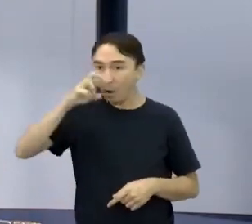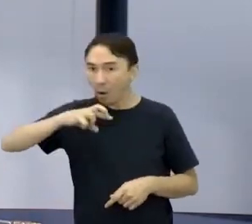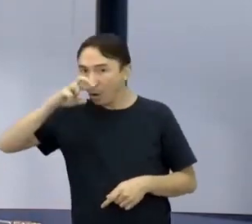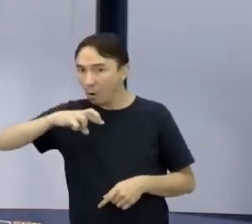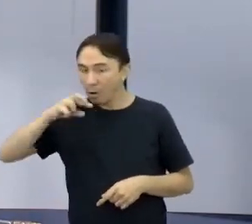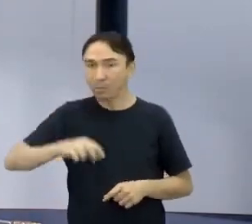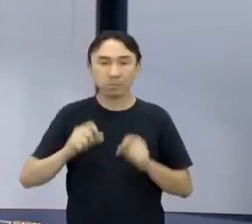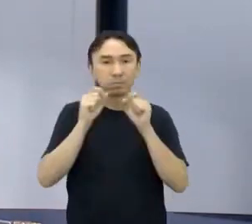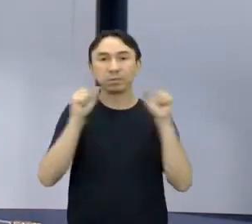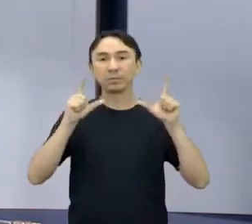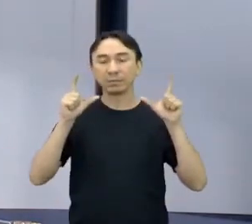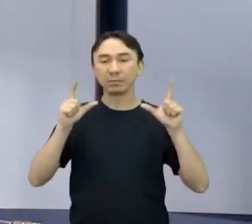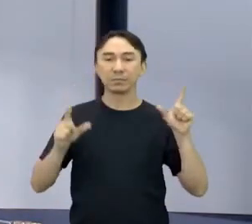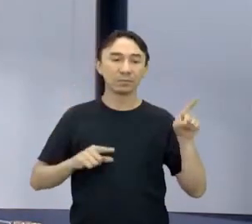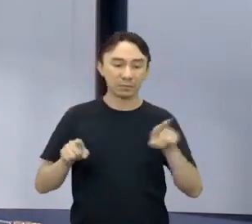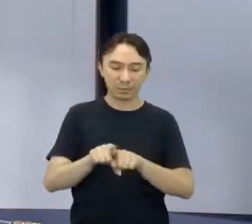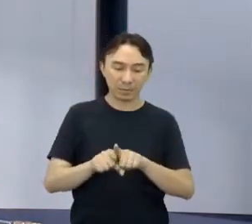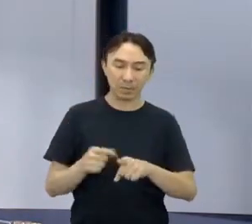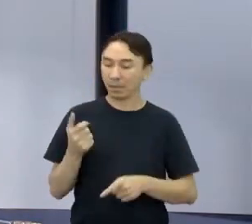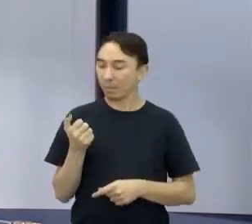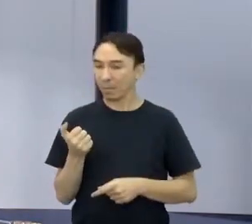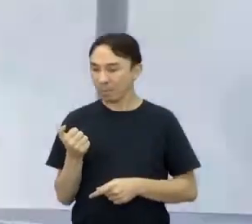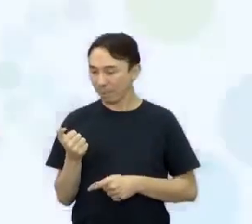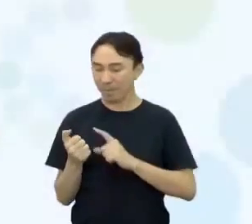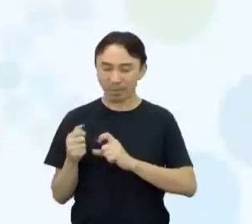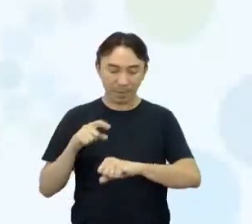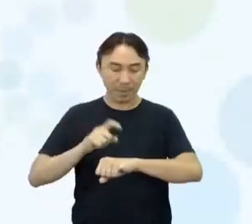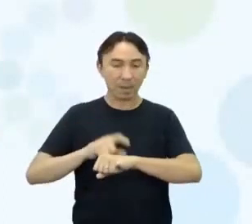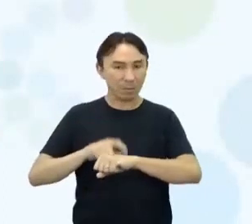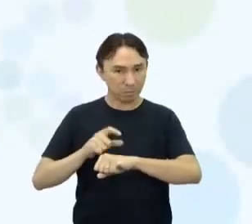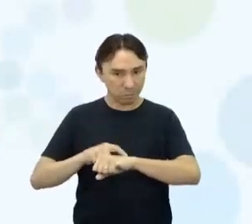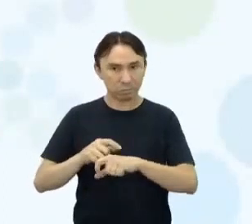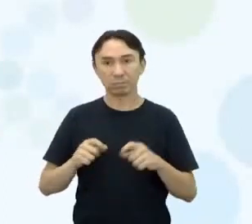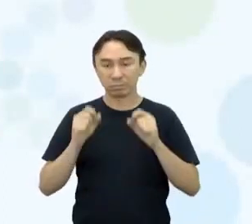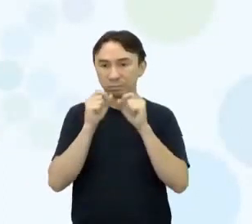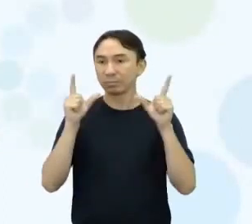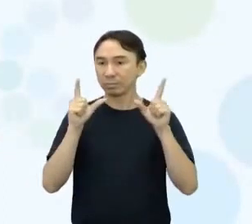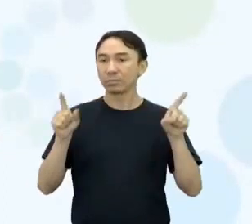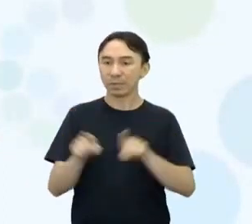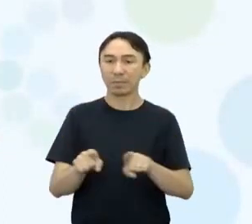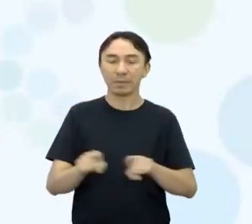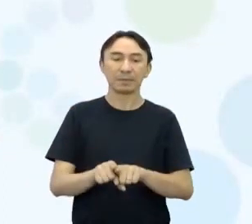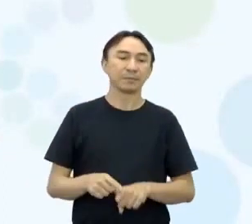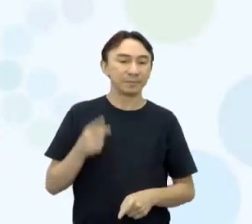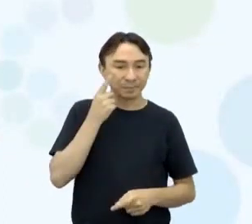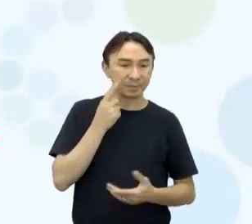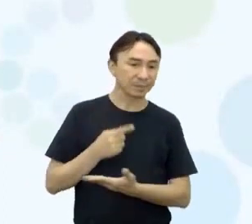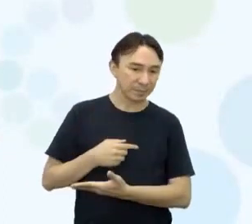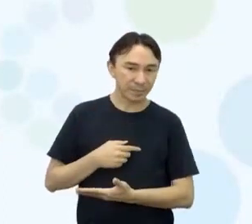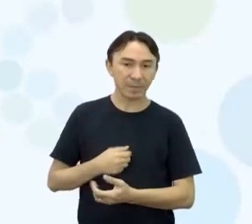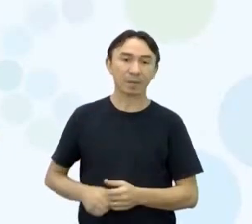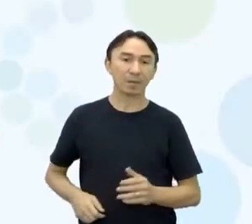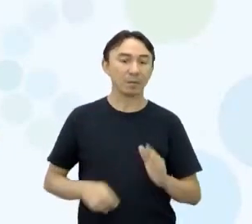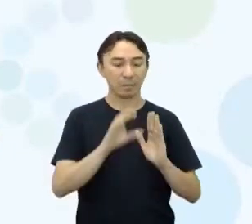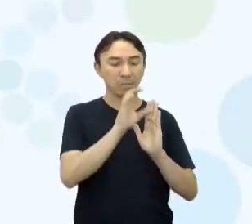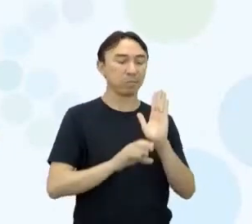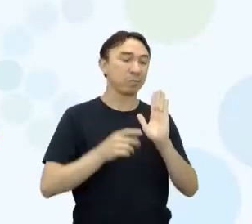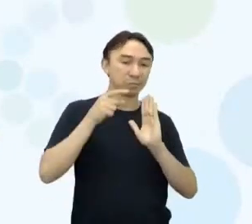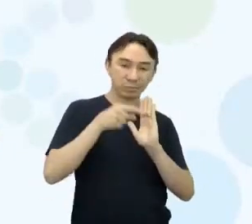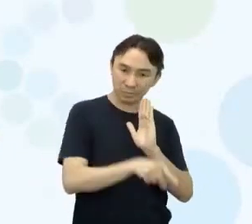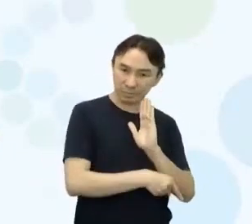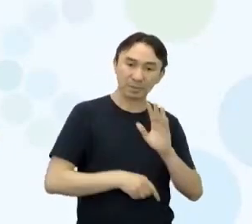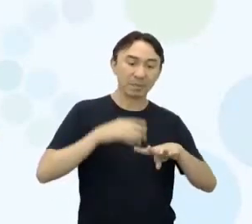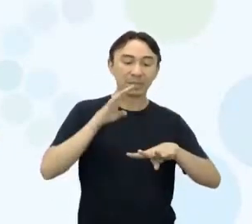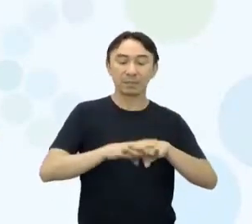cronômetro também fica. O nosso diretor vai colocar aí na telinha para vocês o nosso slide de apresentação. Então aí o aprofundamento, matemática